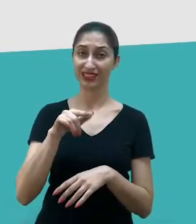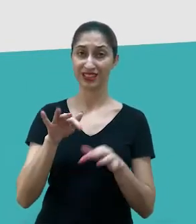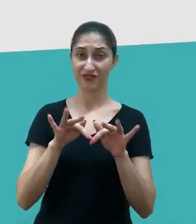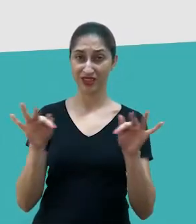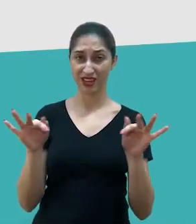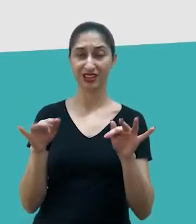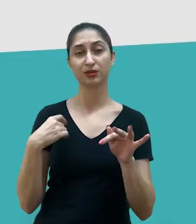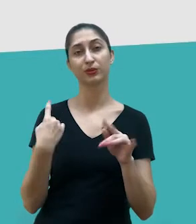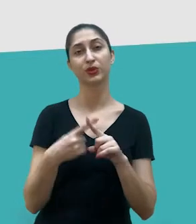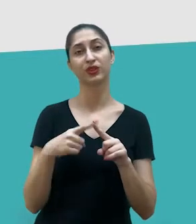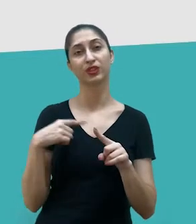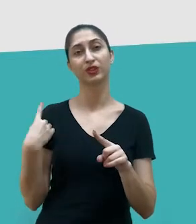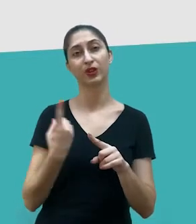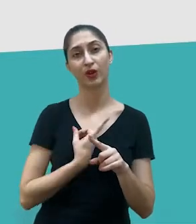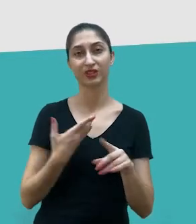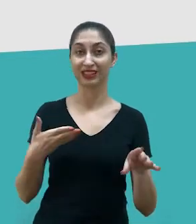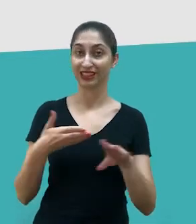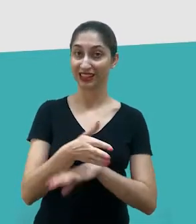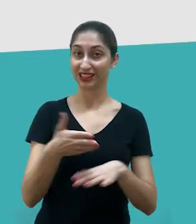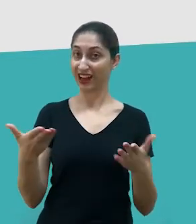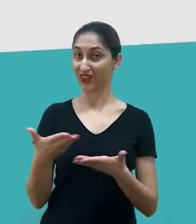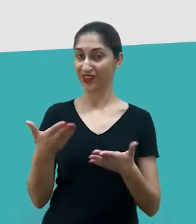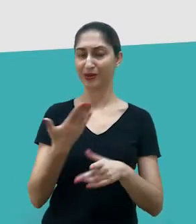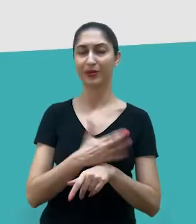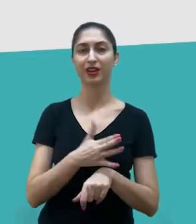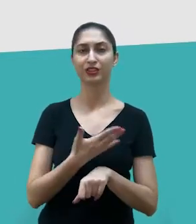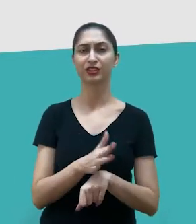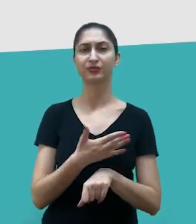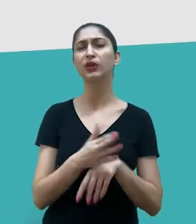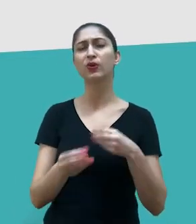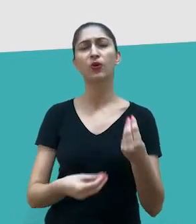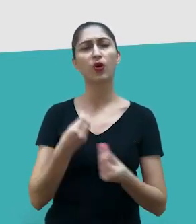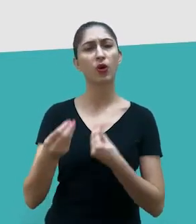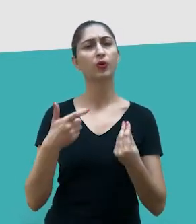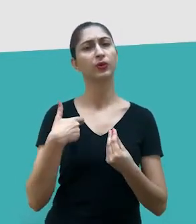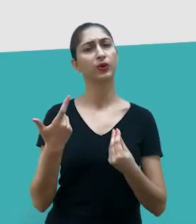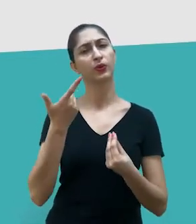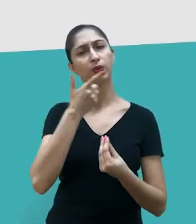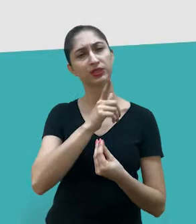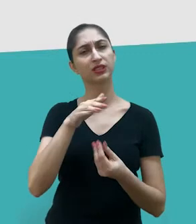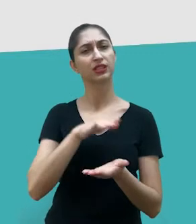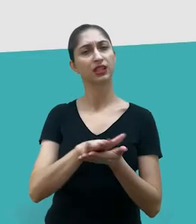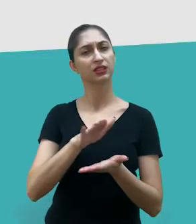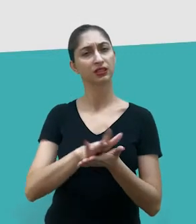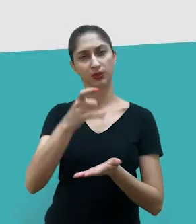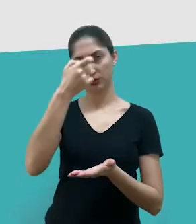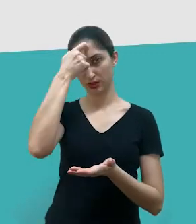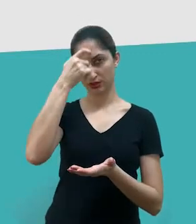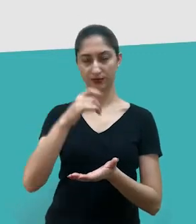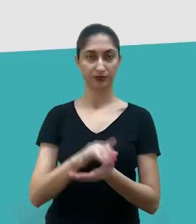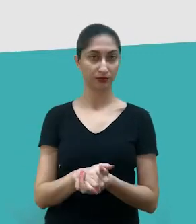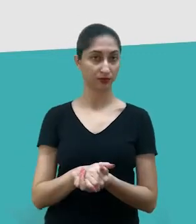entrarmos naquela nossa parte prática, né? Como que eu posso ser um consumidor consciente? Primeiro